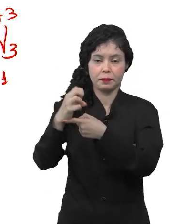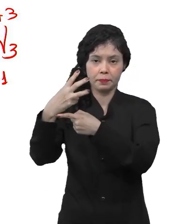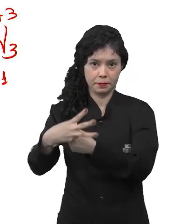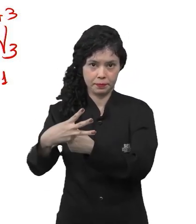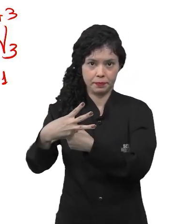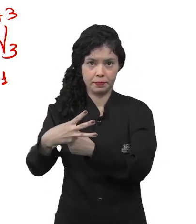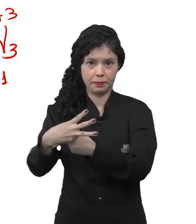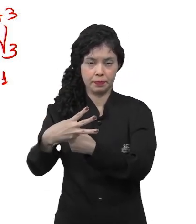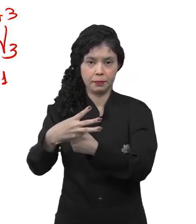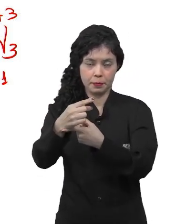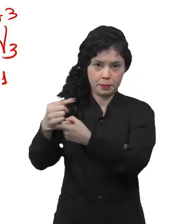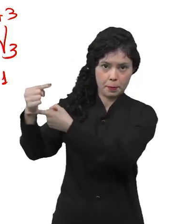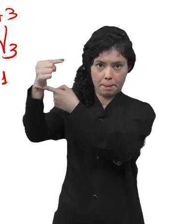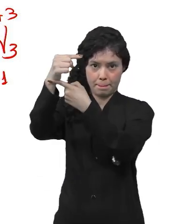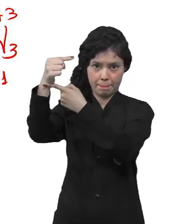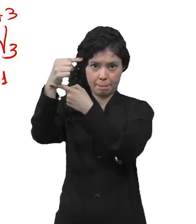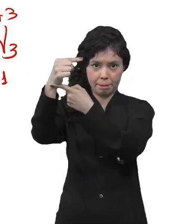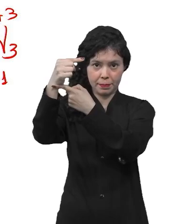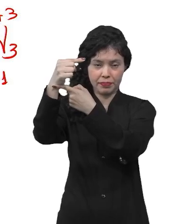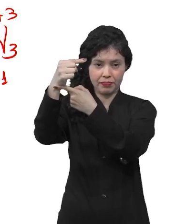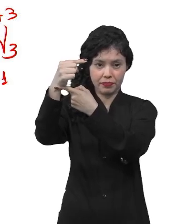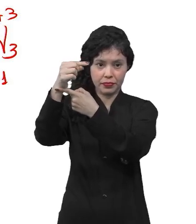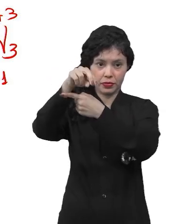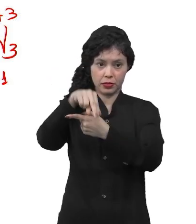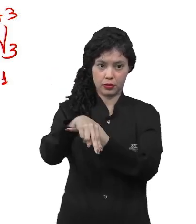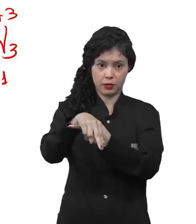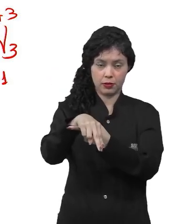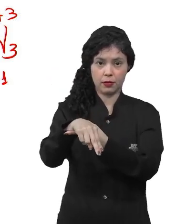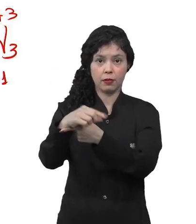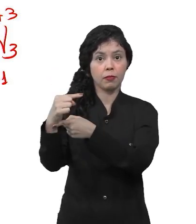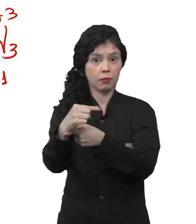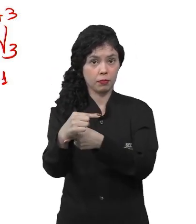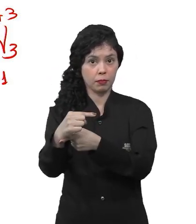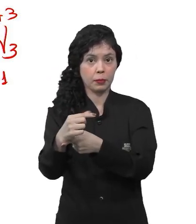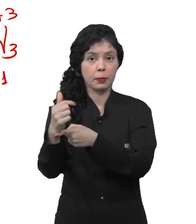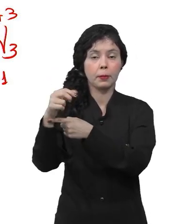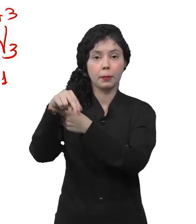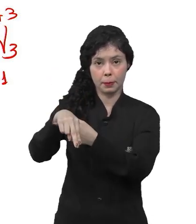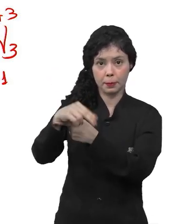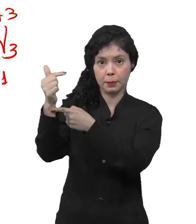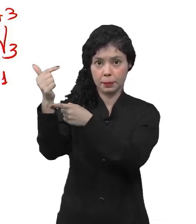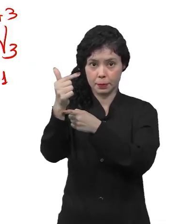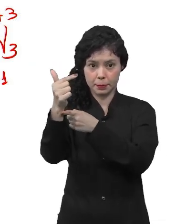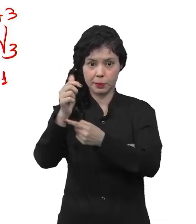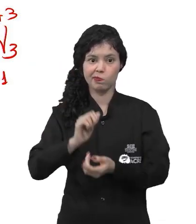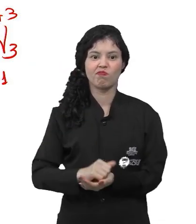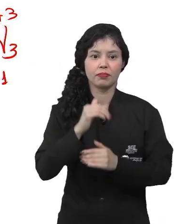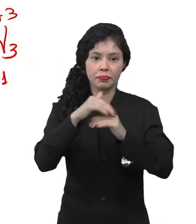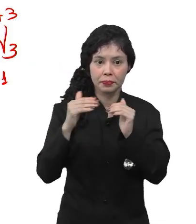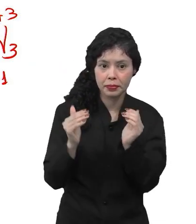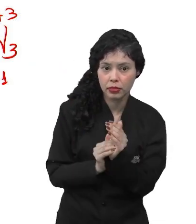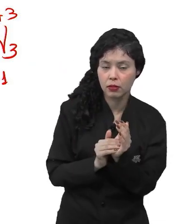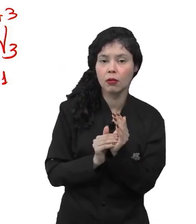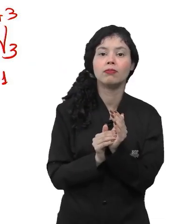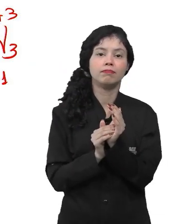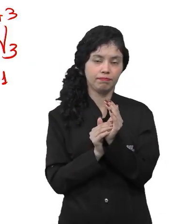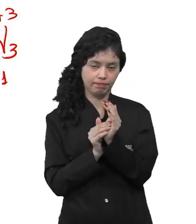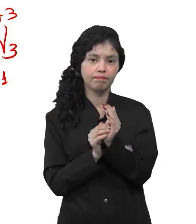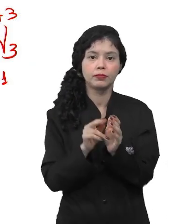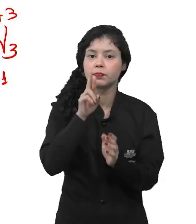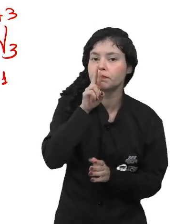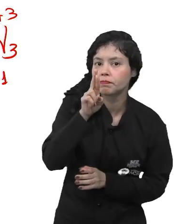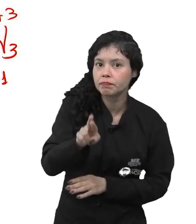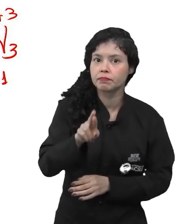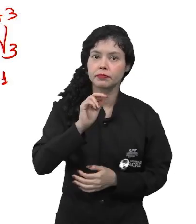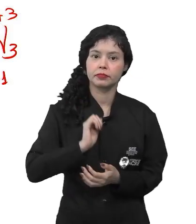NO3- em N2. Fazendo toda essa etapa que eu fiz anteriormente,